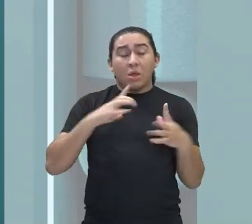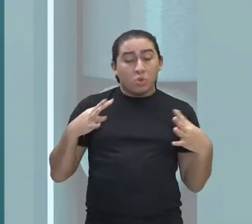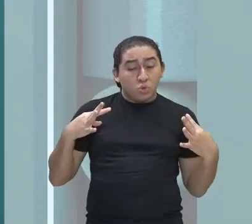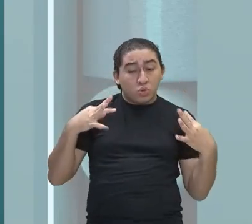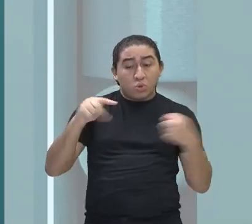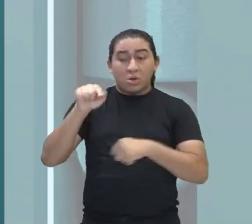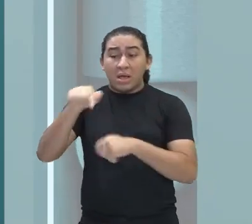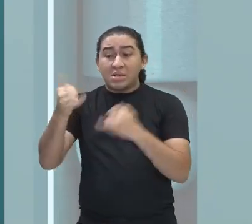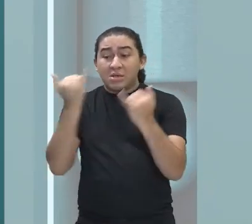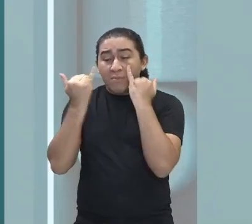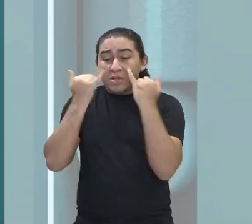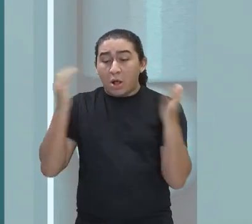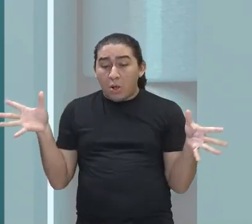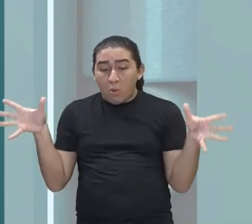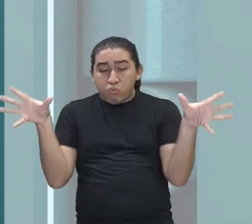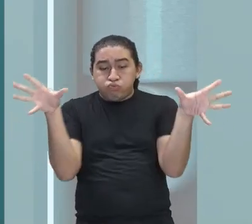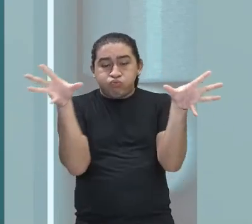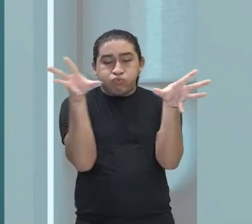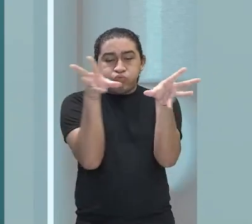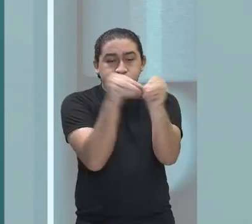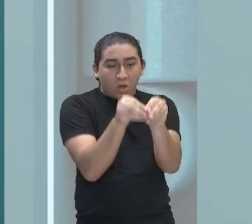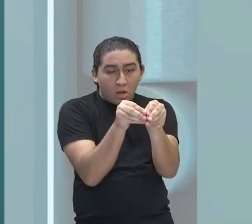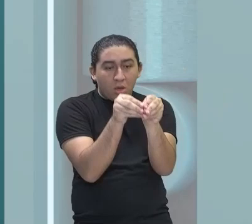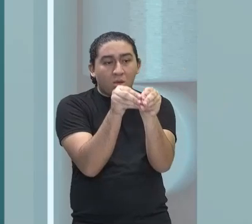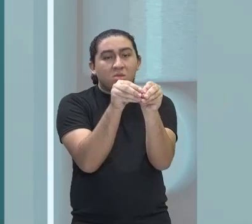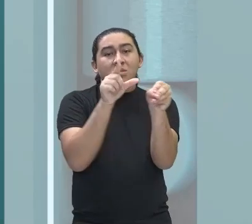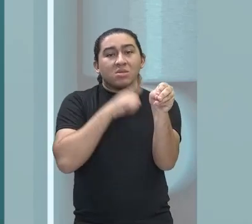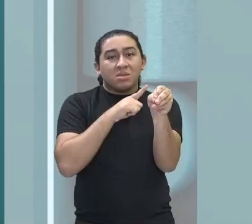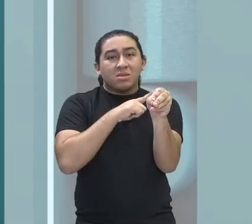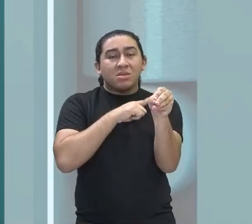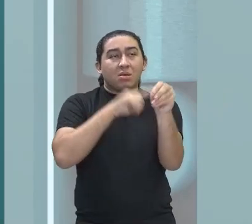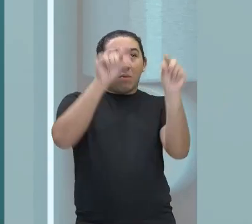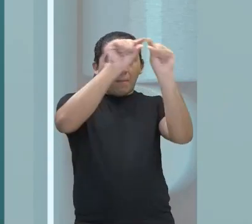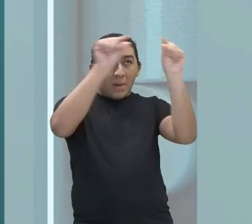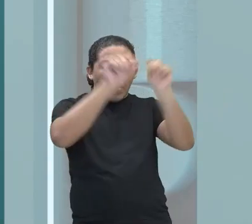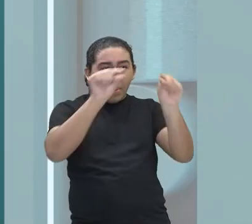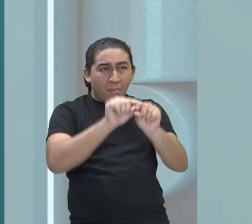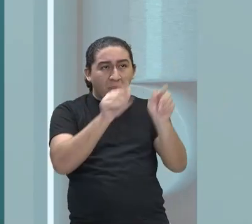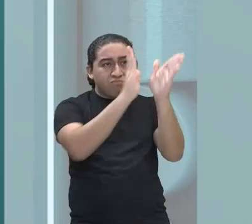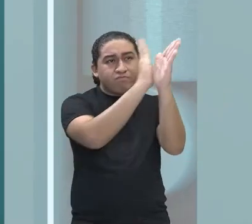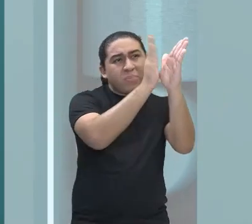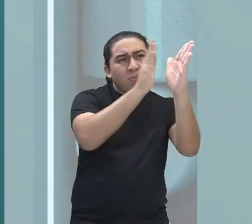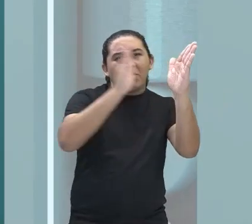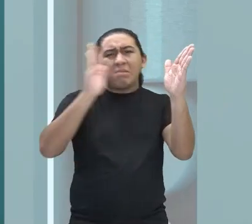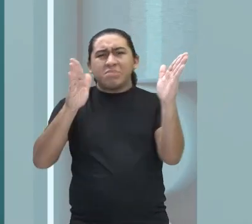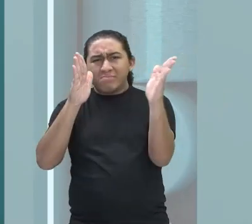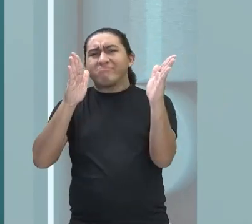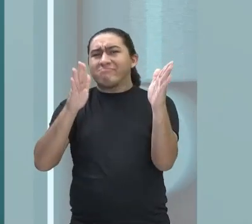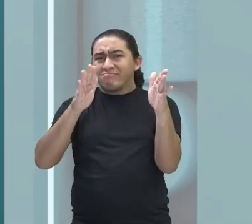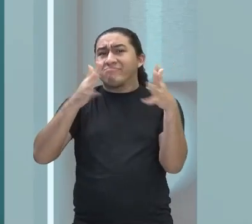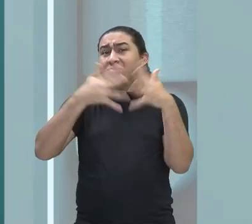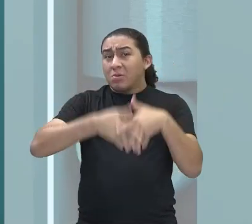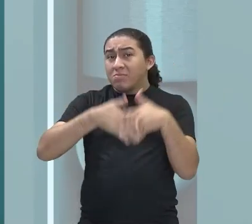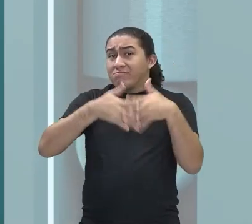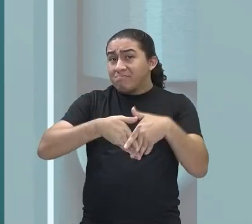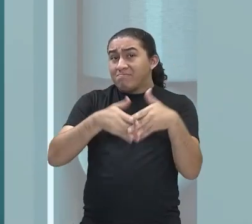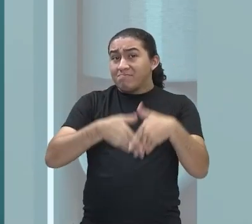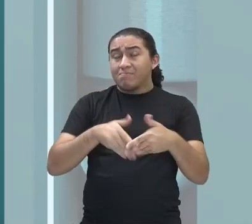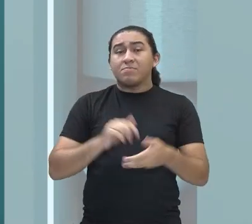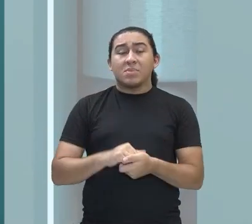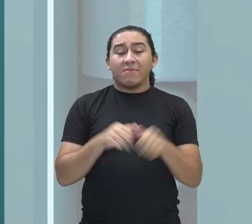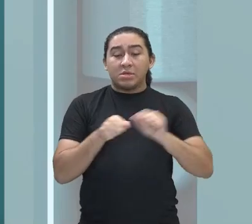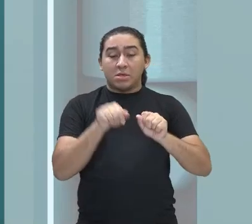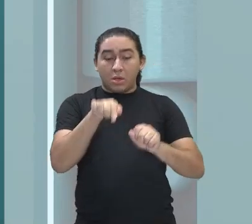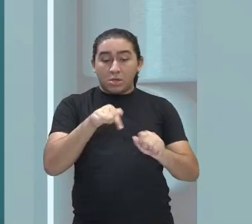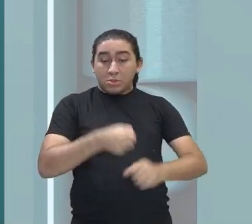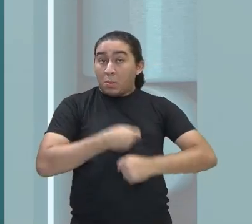isso em números contados de sílabas poéticas. É um trabalho árduo mesmo, né? Fazer um